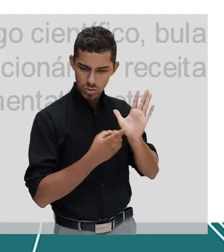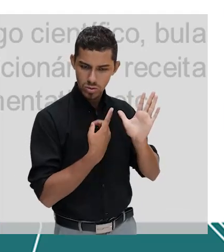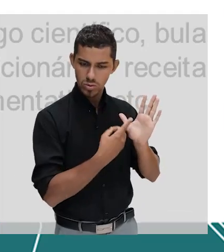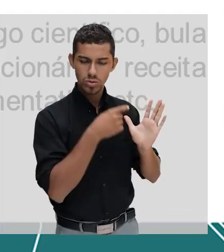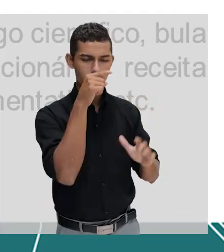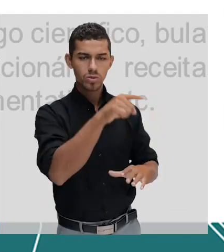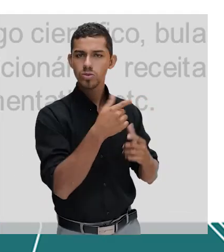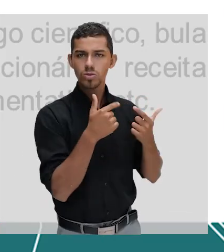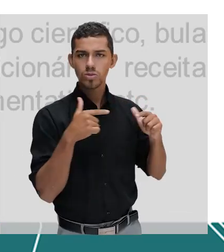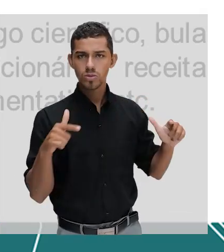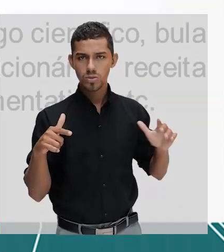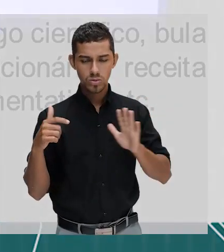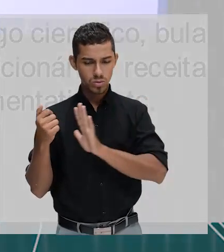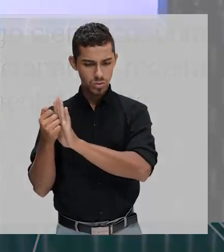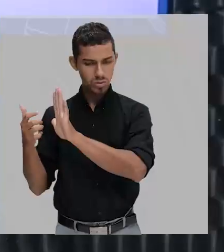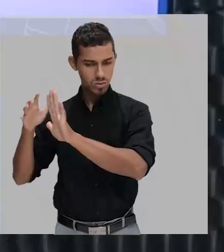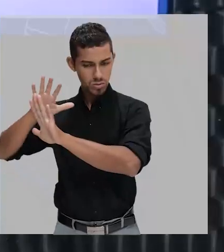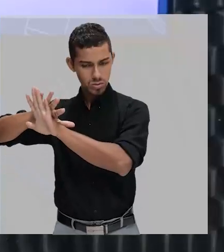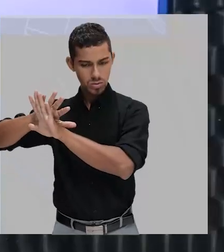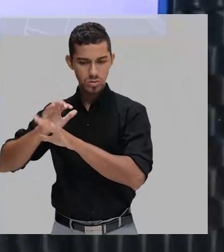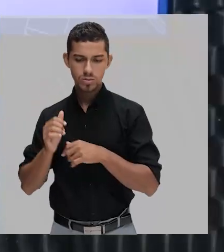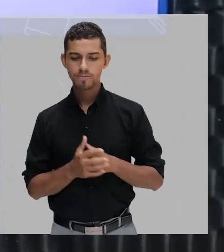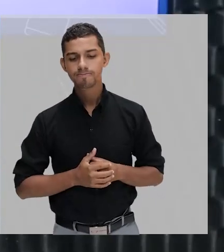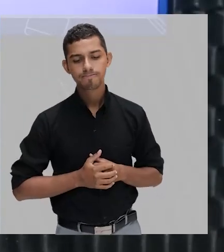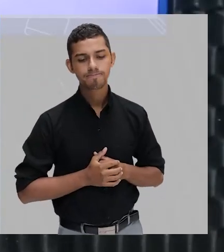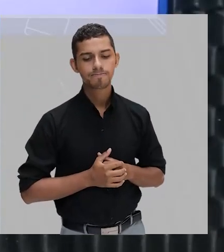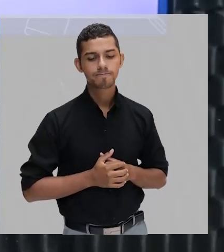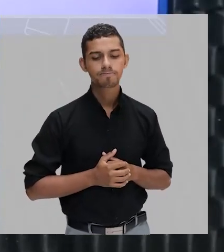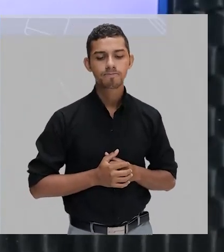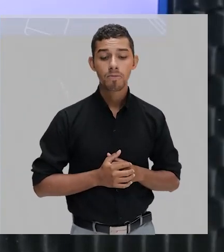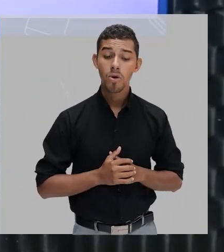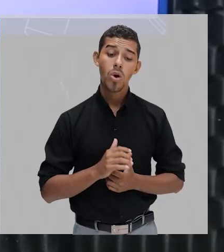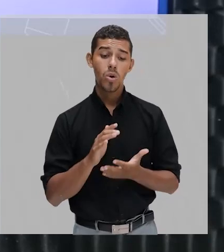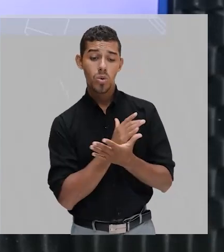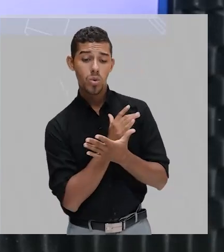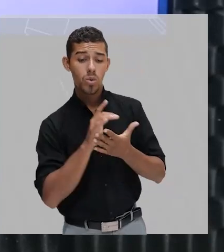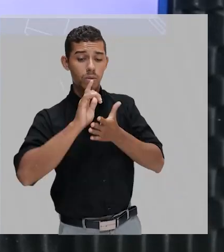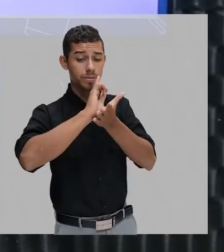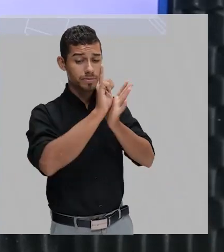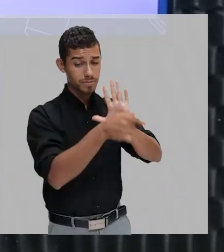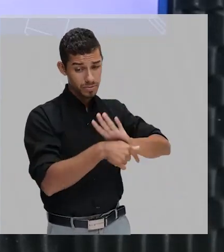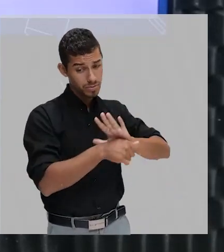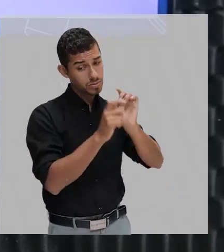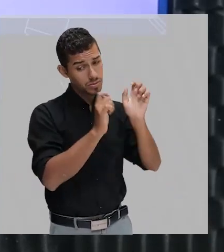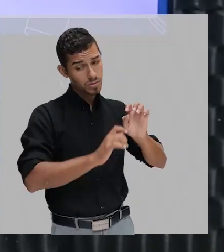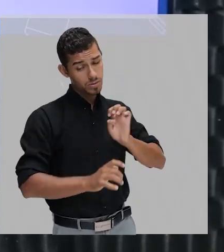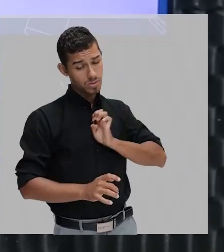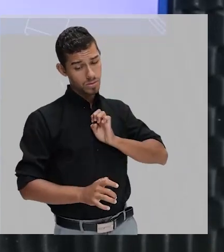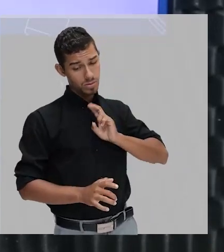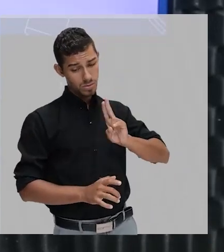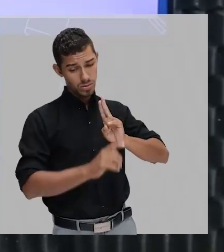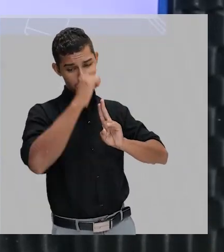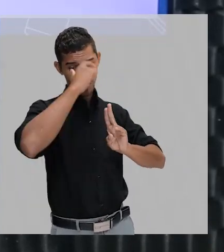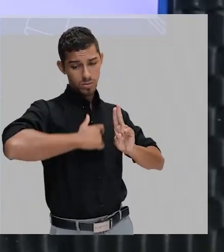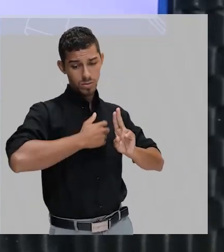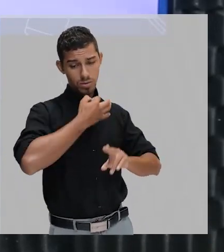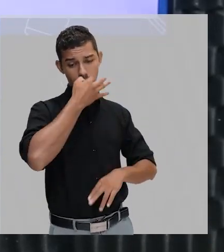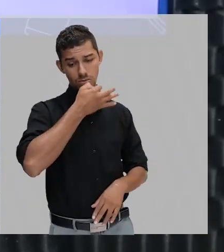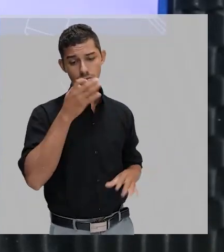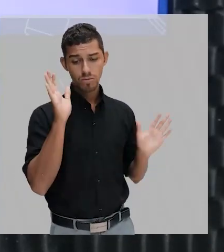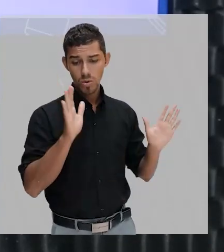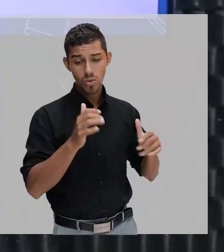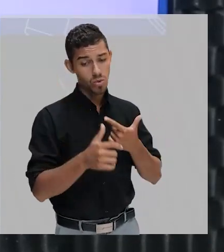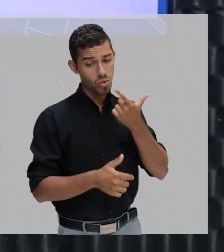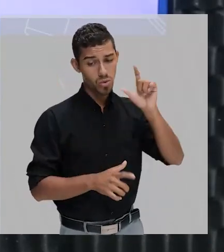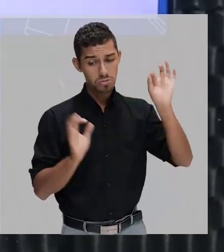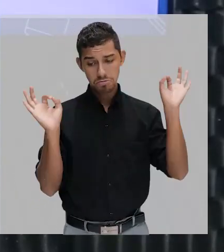né, sem subjetivismo. Alguns gêneros permitem a escrita em primeira pessoa, como um artigo de opinião,